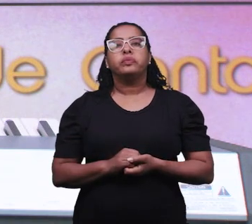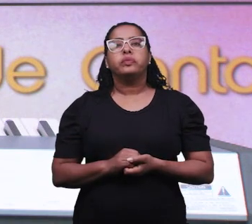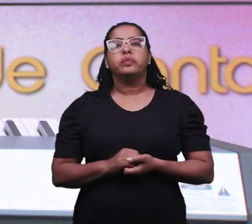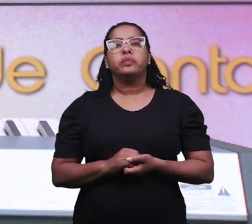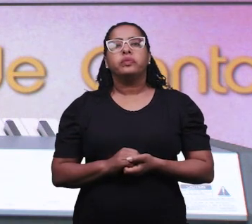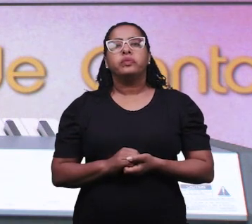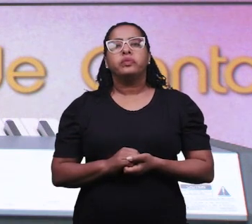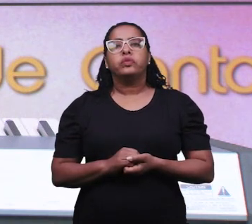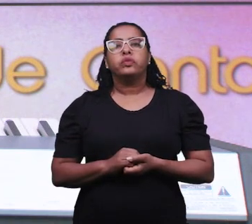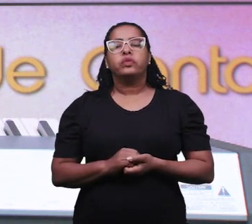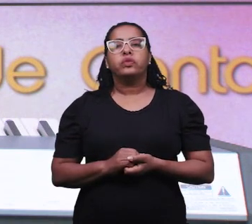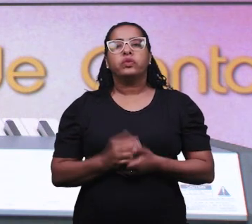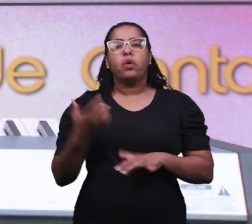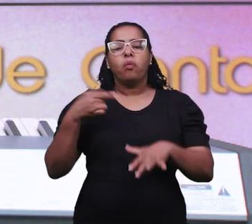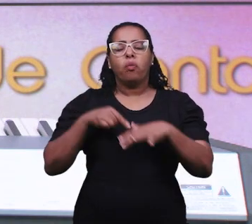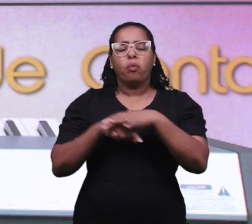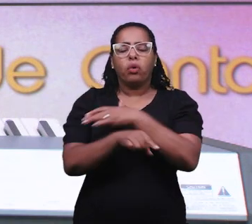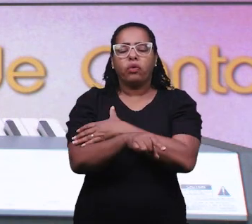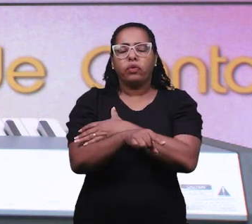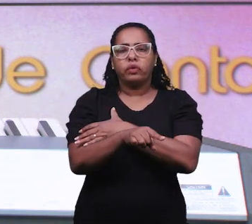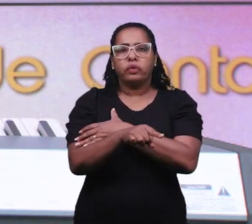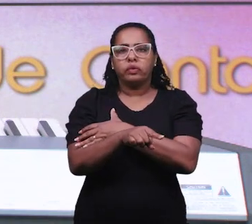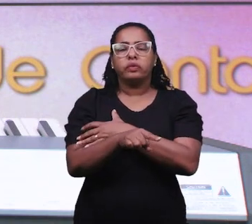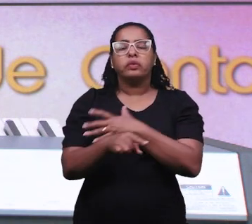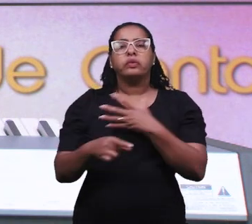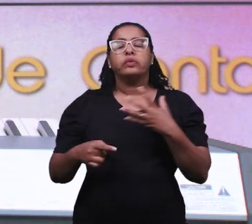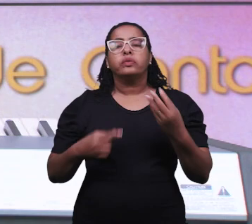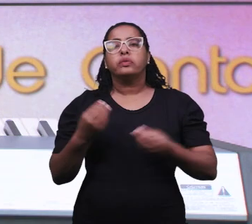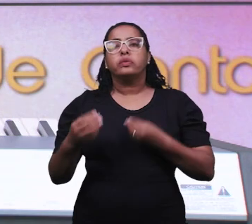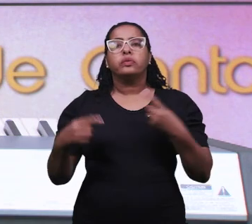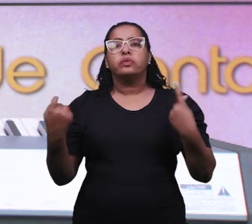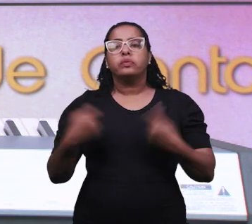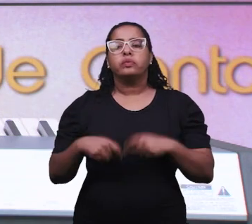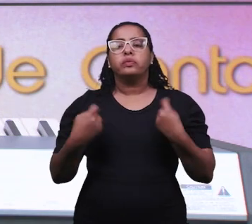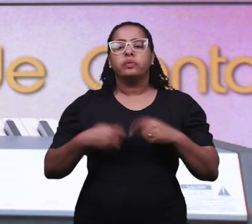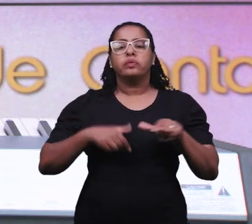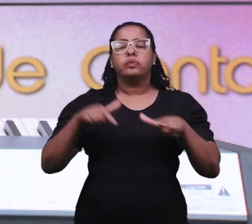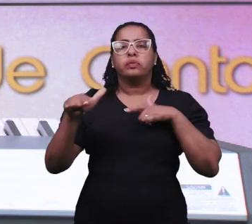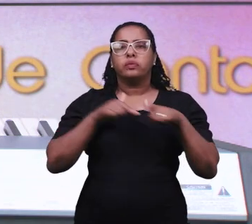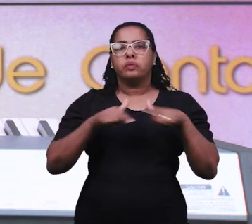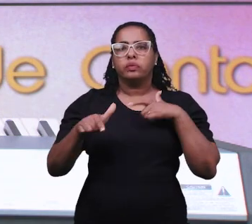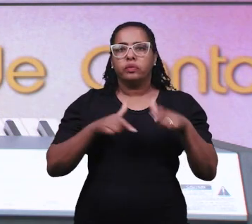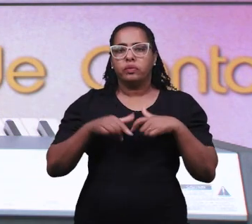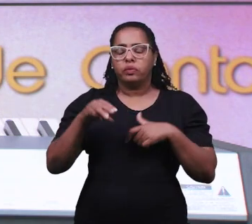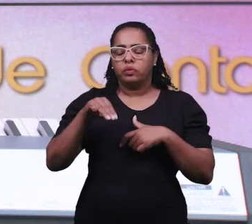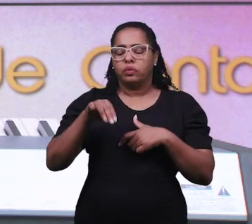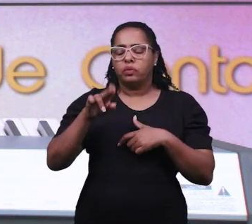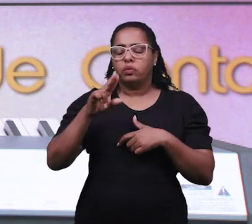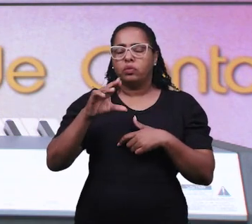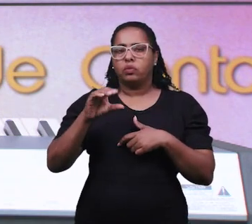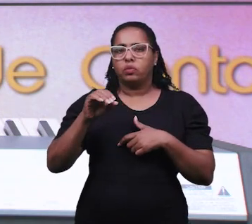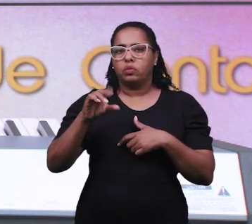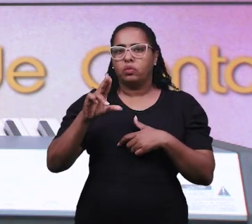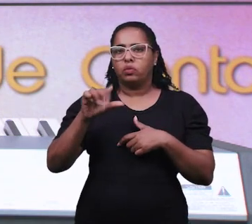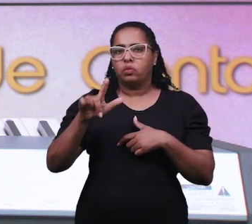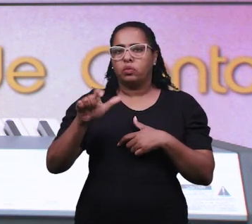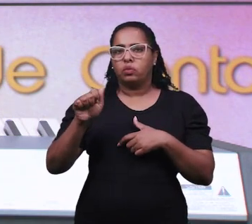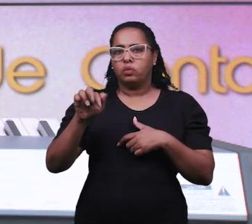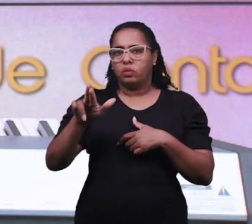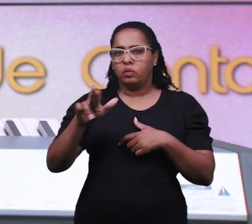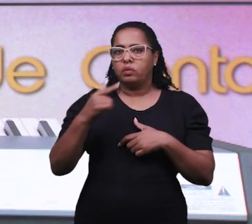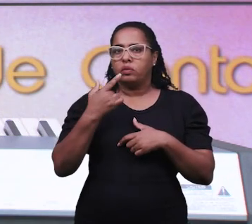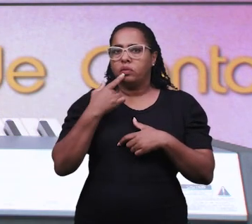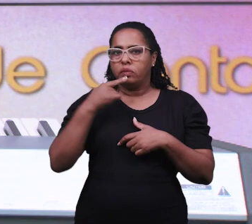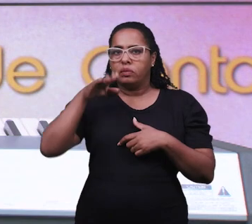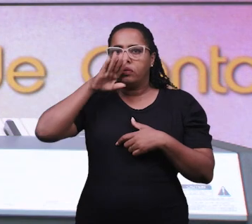com uma questão ainda mais aprofundada sobre a necessidade desse trabalho muscular de língua. O